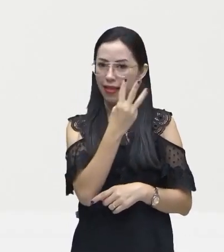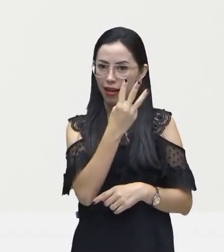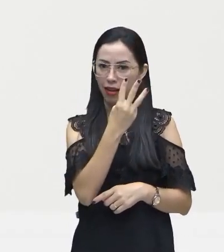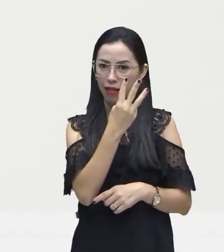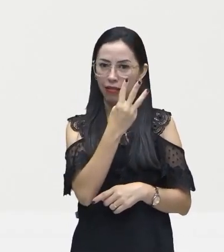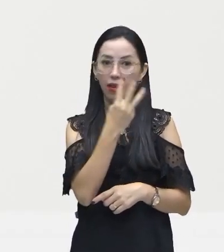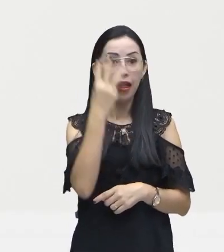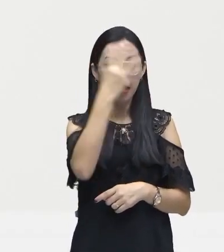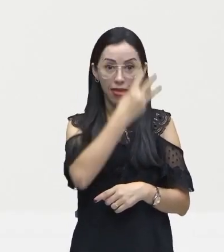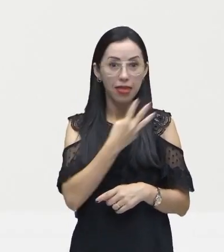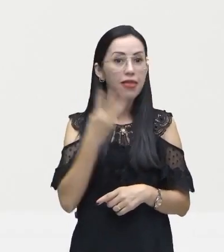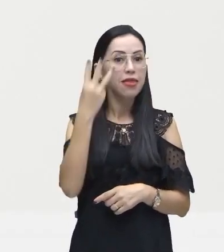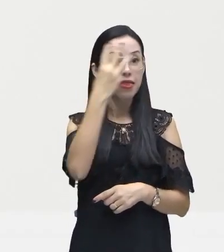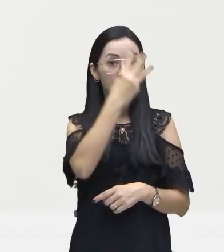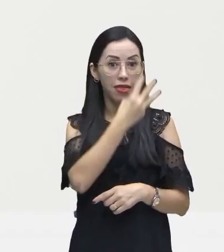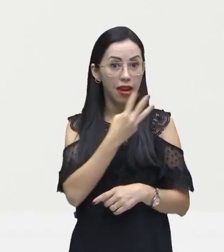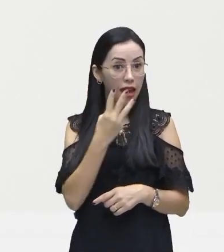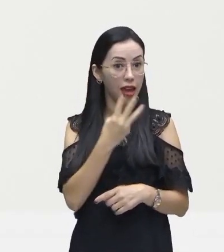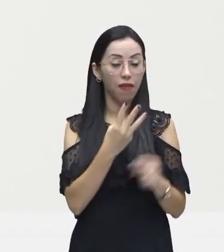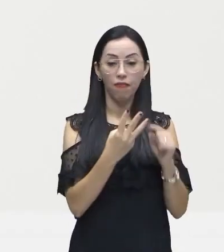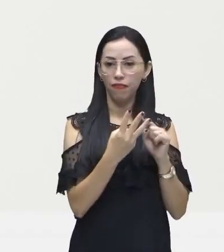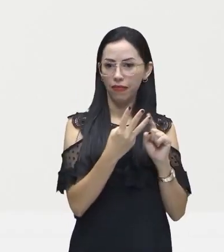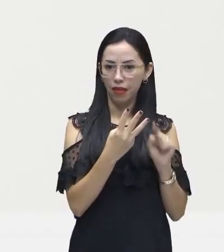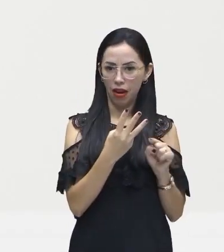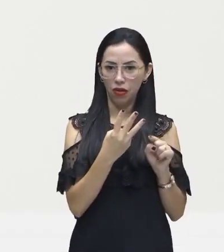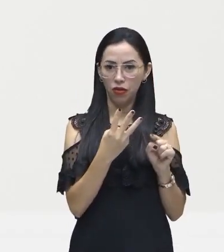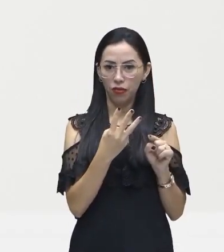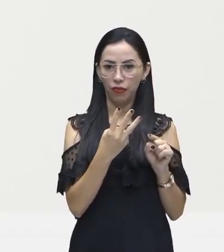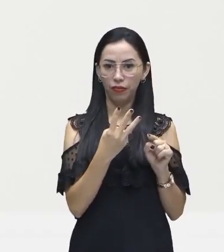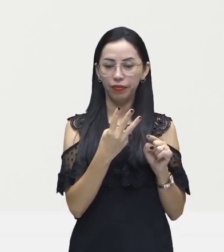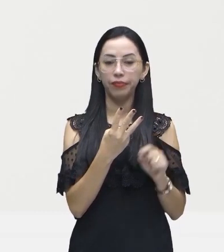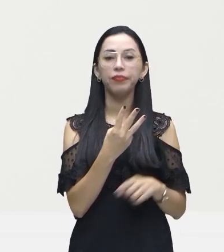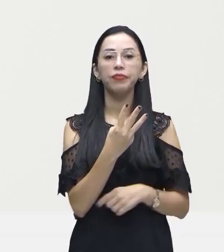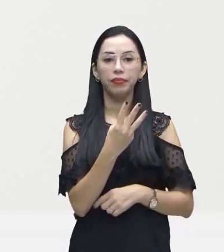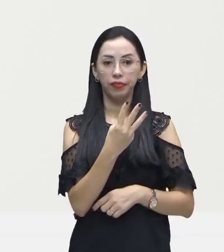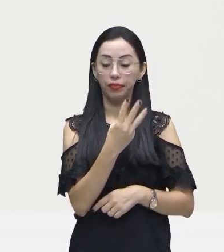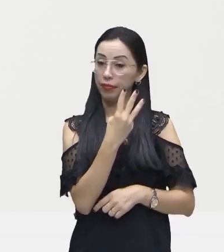Então, qual o total de horas que eu tenho? Nós temos 3 horas.